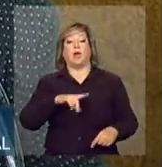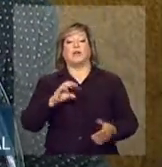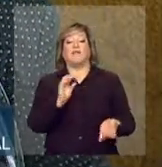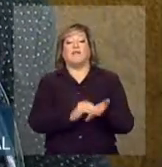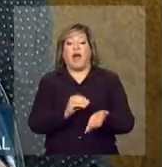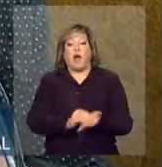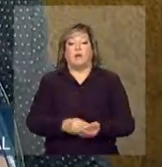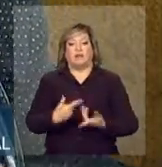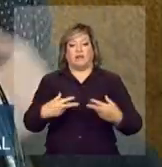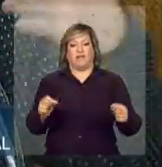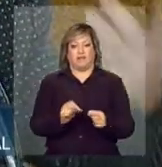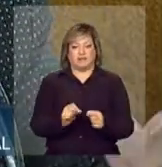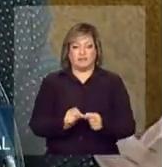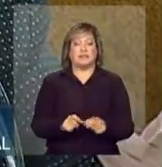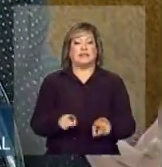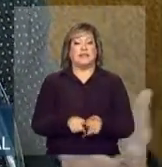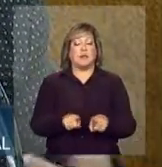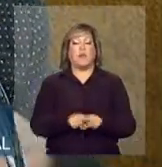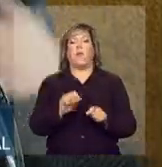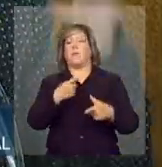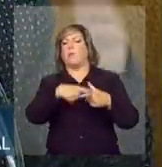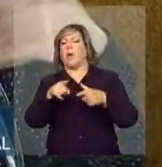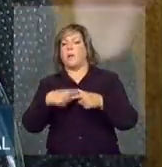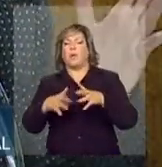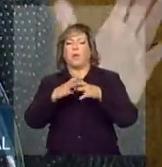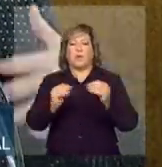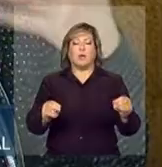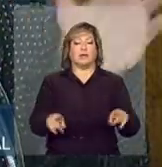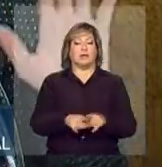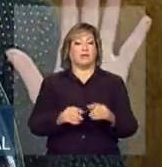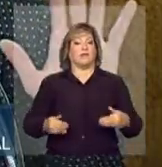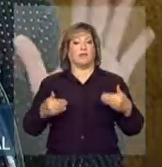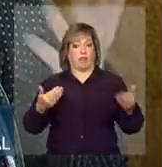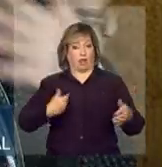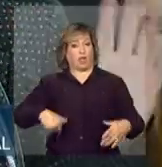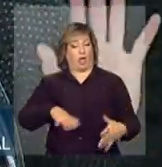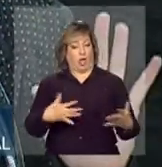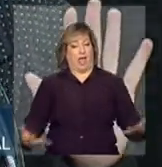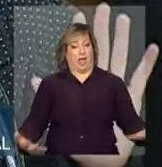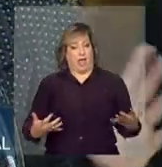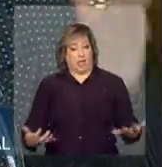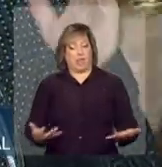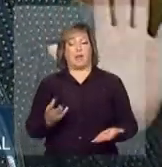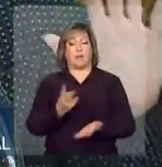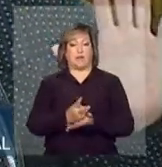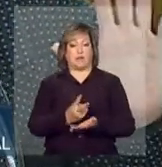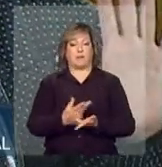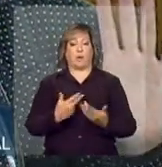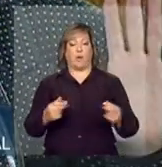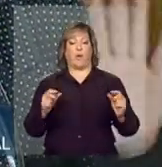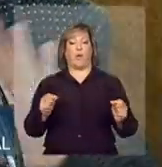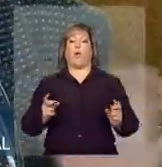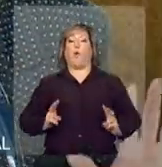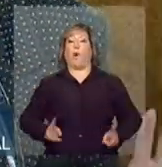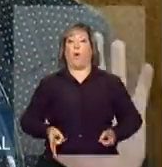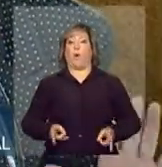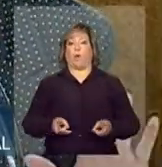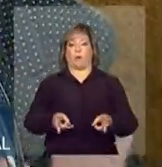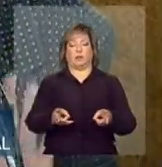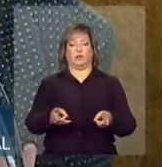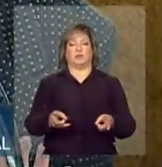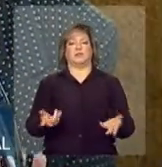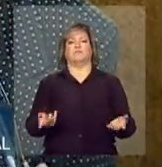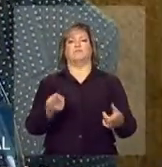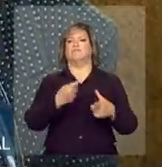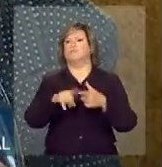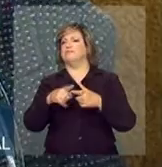gargalo, aquilo que a gente tem de obstáculo, aquilo que a gente tem que avançar, porque nós todos queremos a mesma coisa, que é continuar, não estar